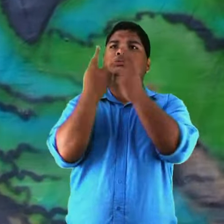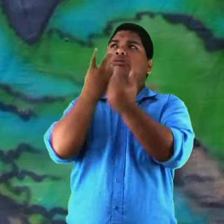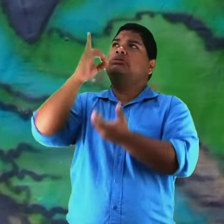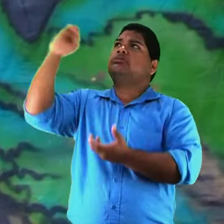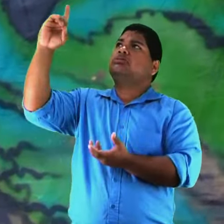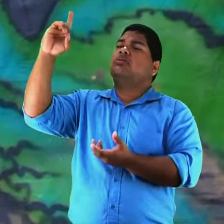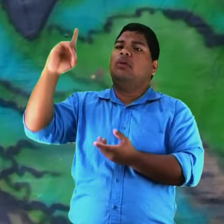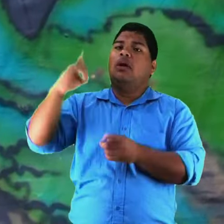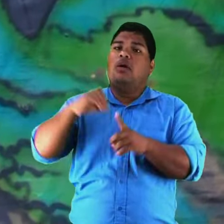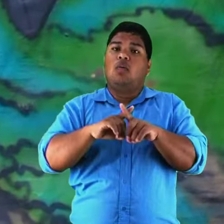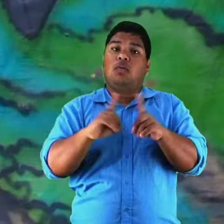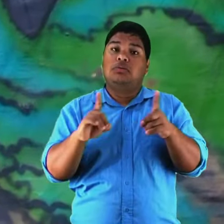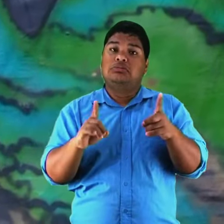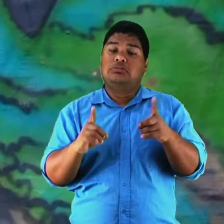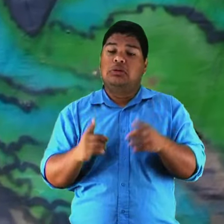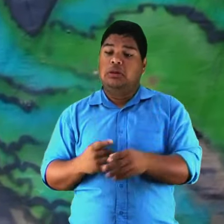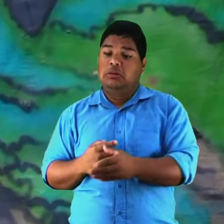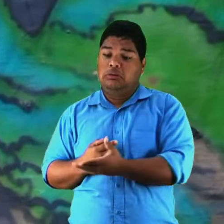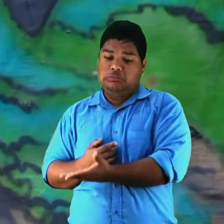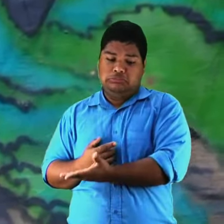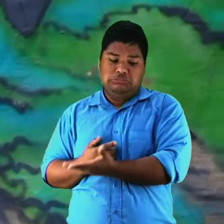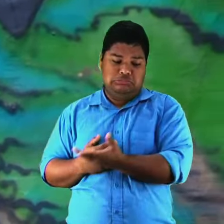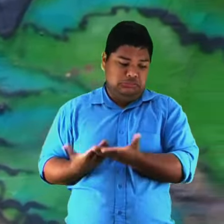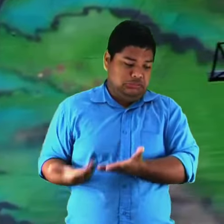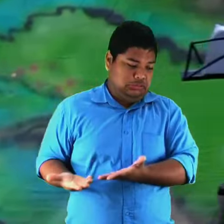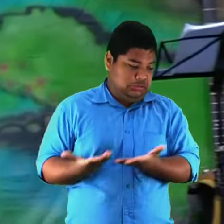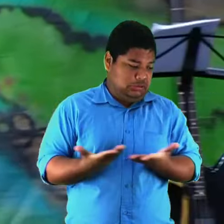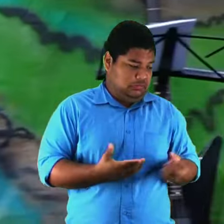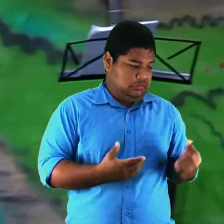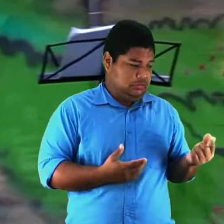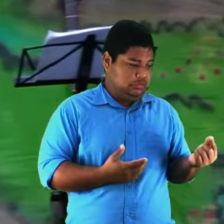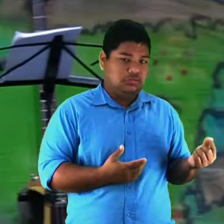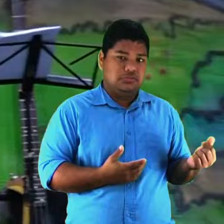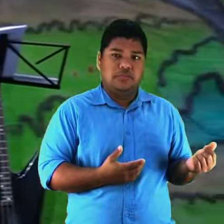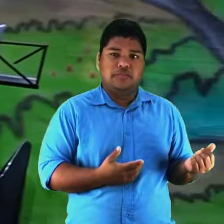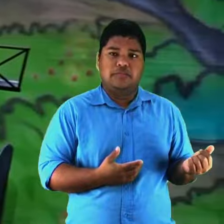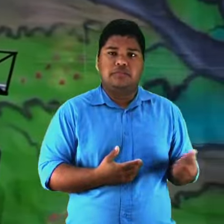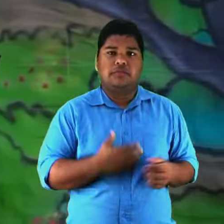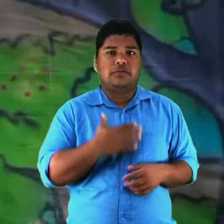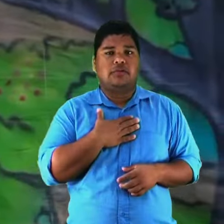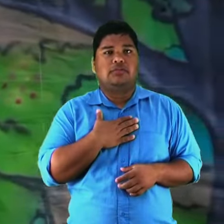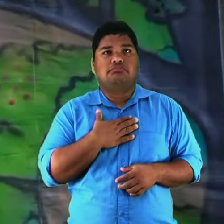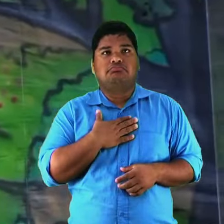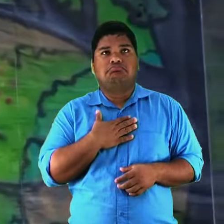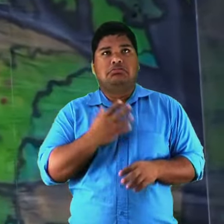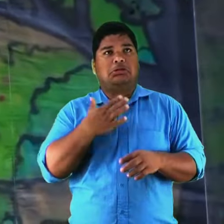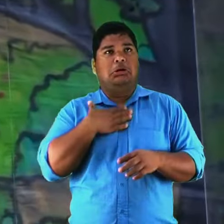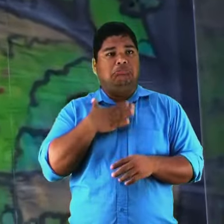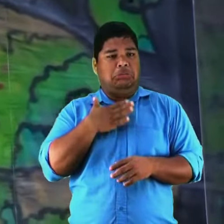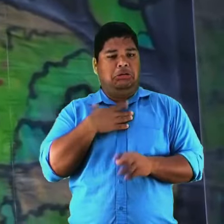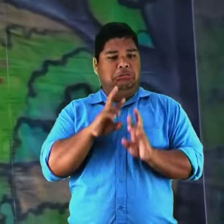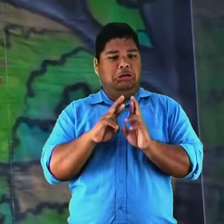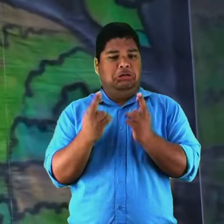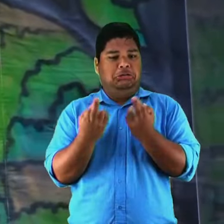preocupado em construir o meu próprio reino. Olha o que eu fiz. Olha o que eu estou